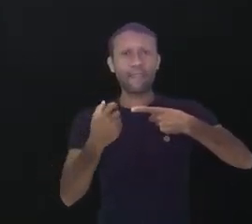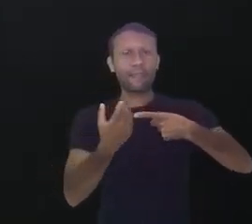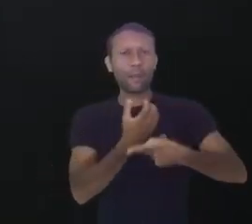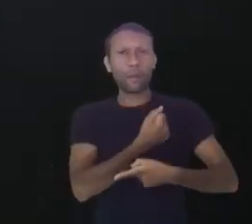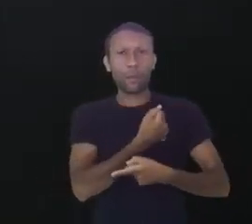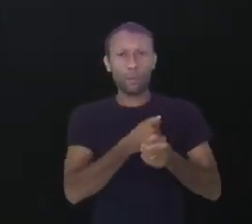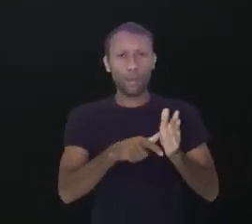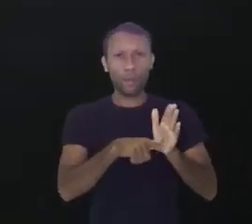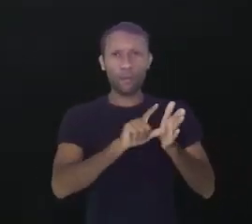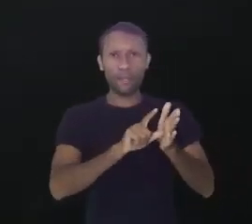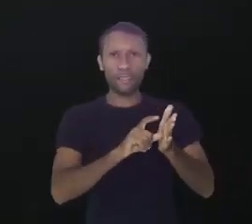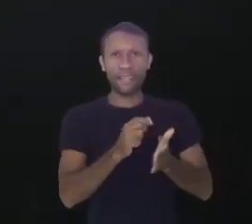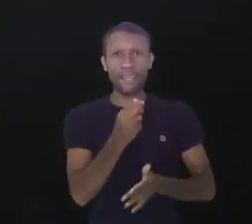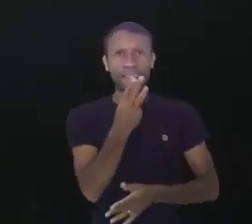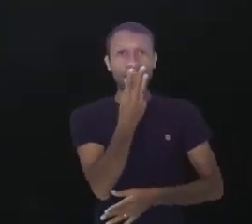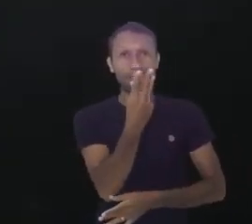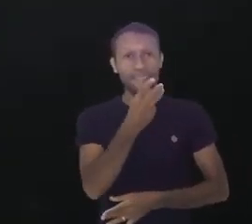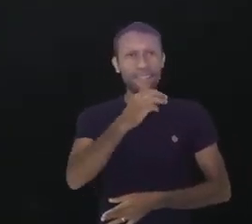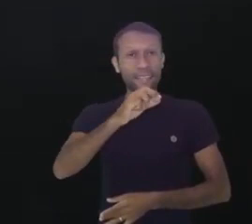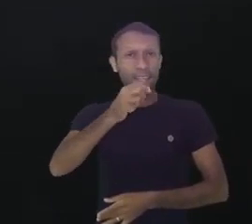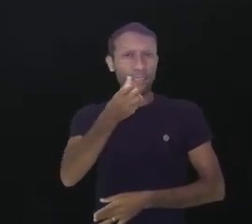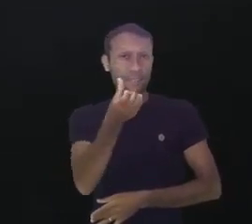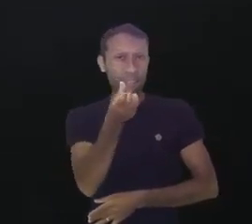número que antes era